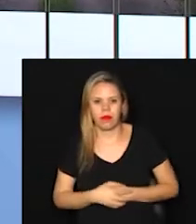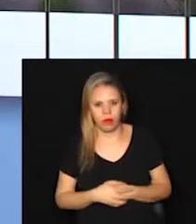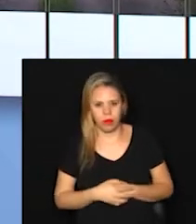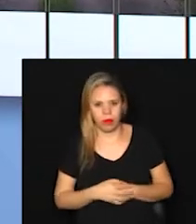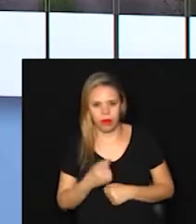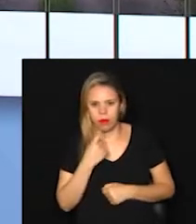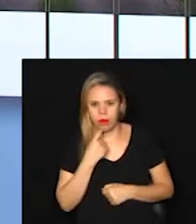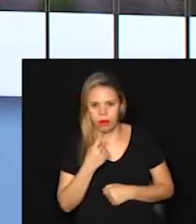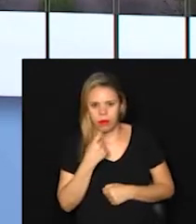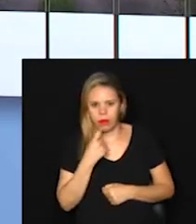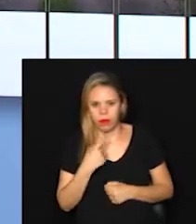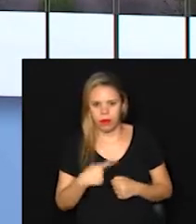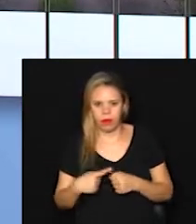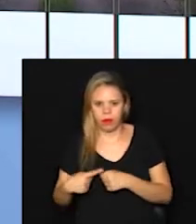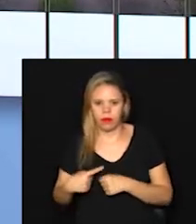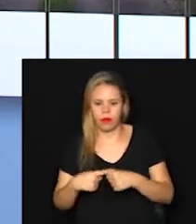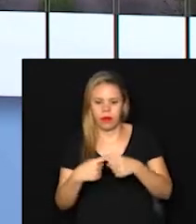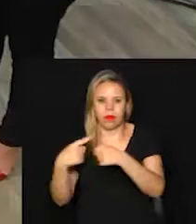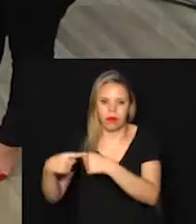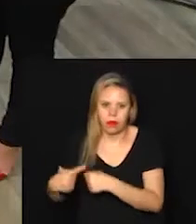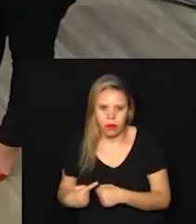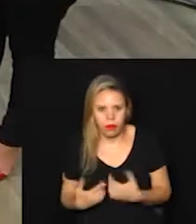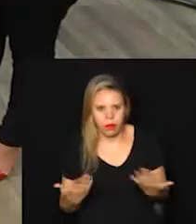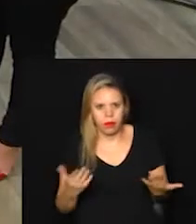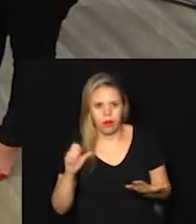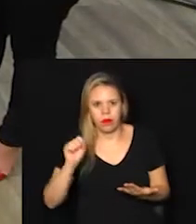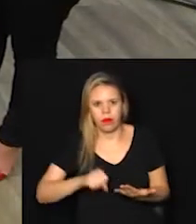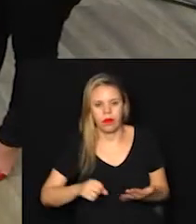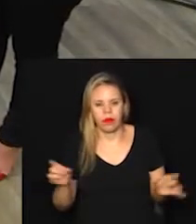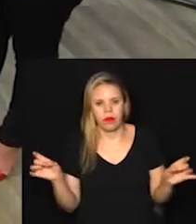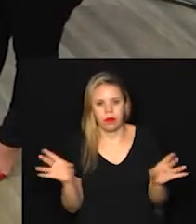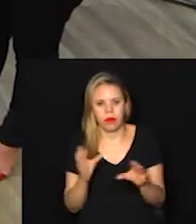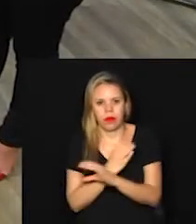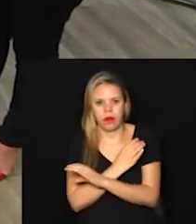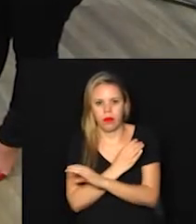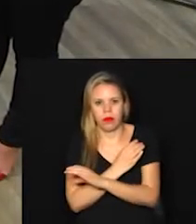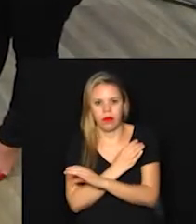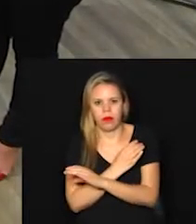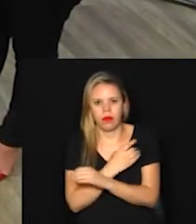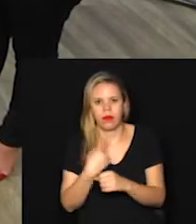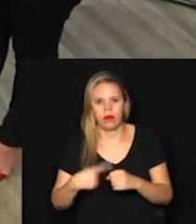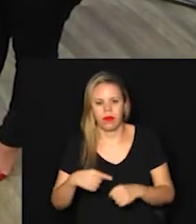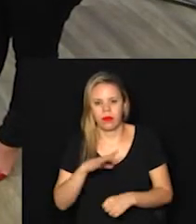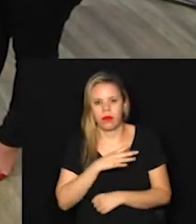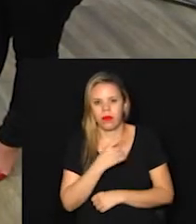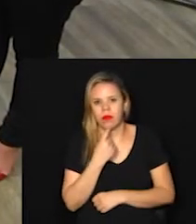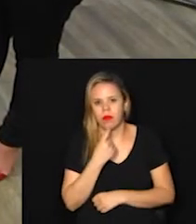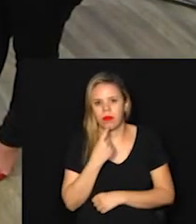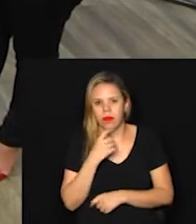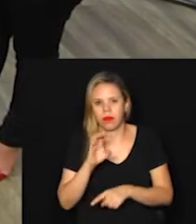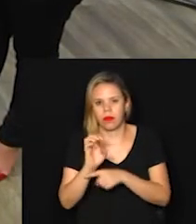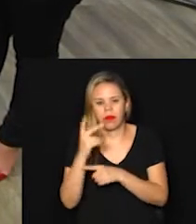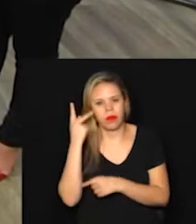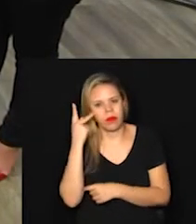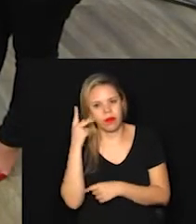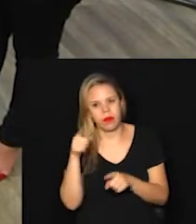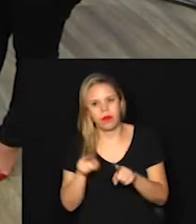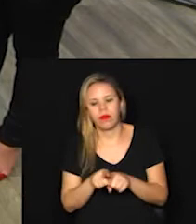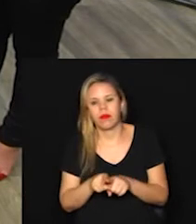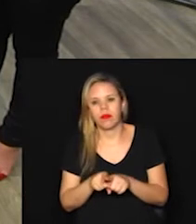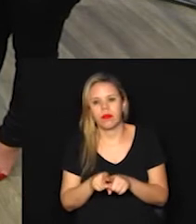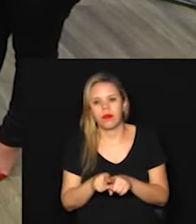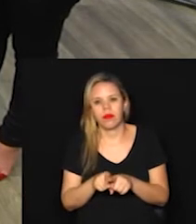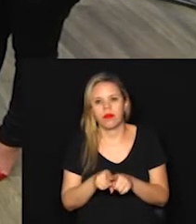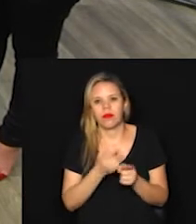em Campinas e na nossa região. Agora sim, informações completas então da Metrópole de Campinas e até do estado de São Paulo com a senhora